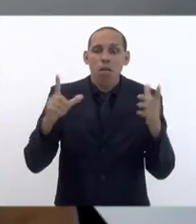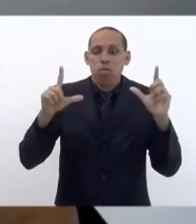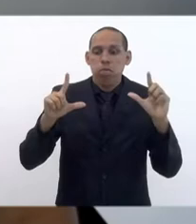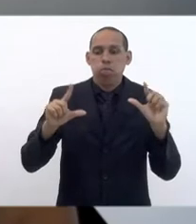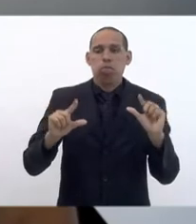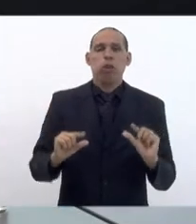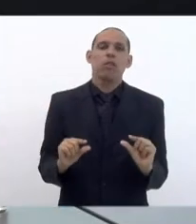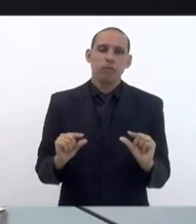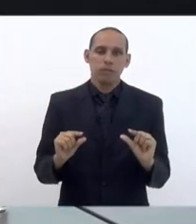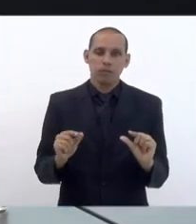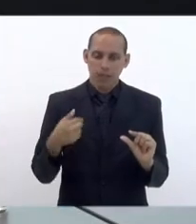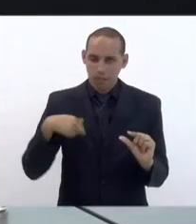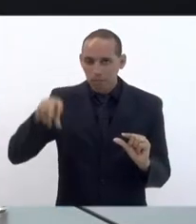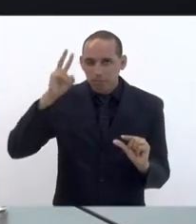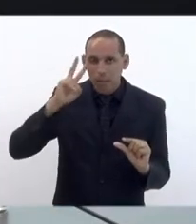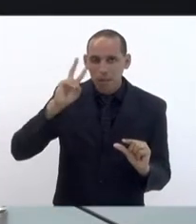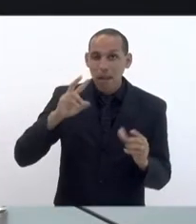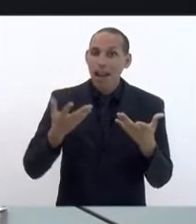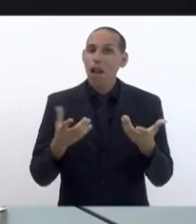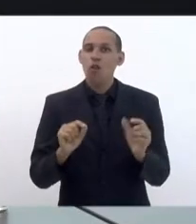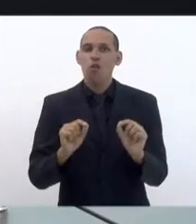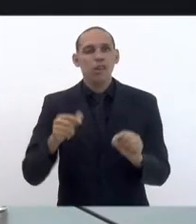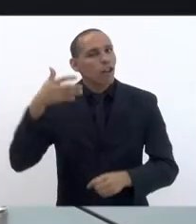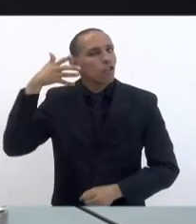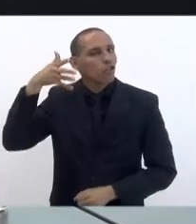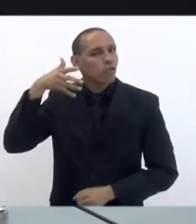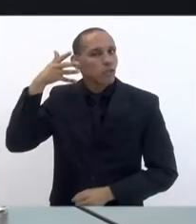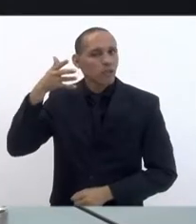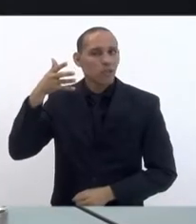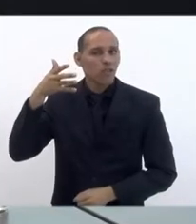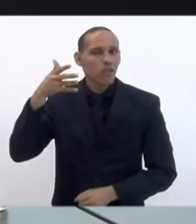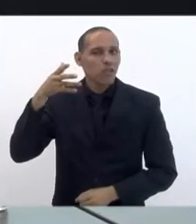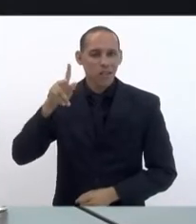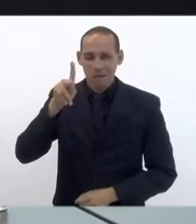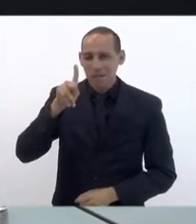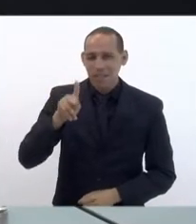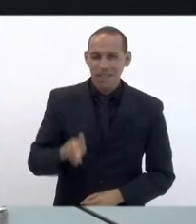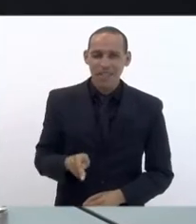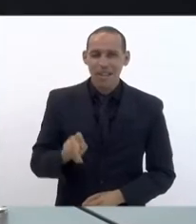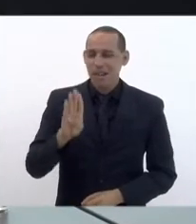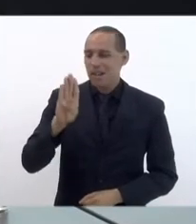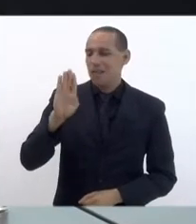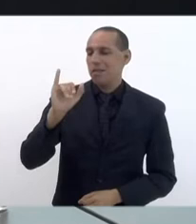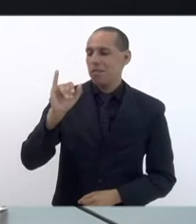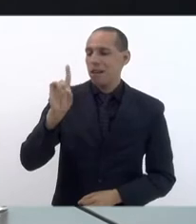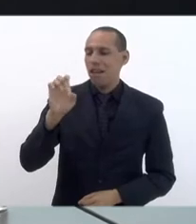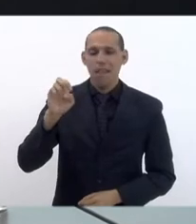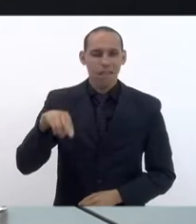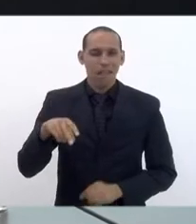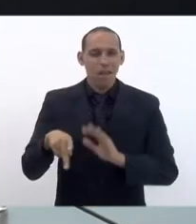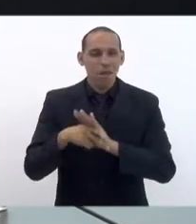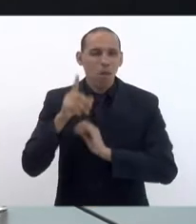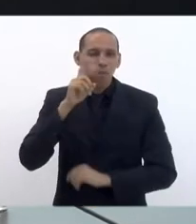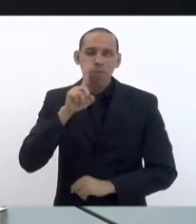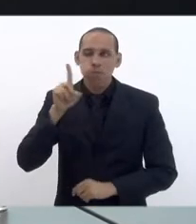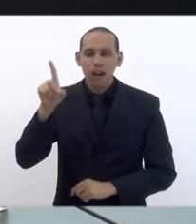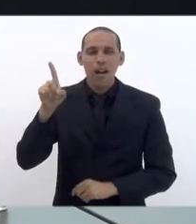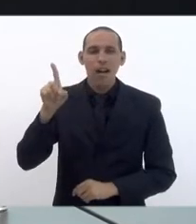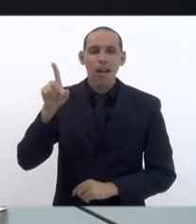a todos o discurso de posse do presidente Biden, quando fez a